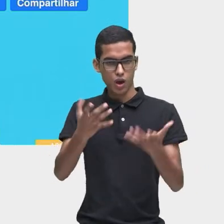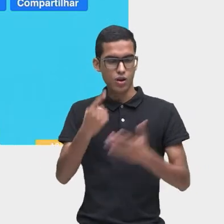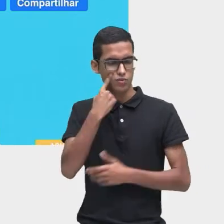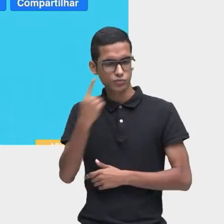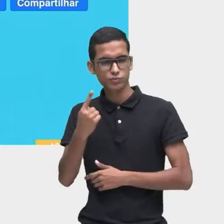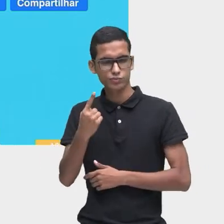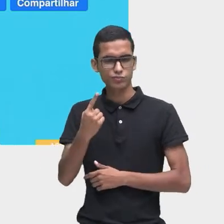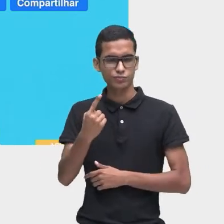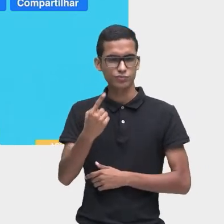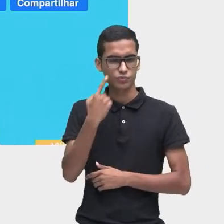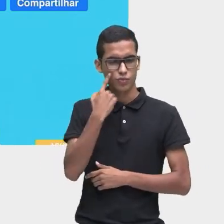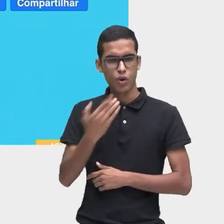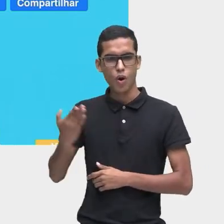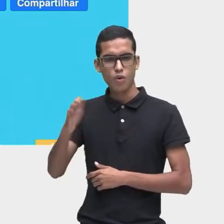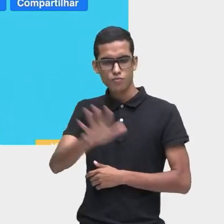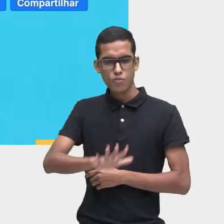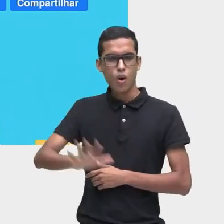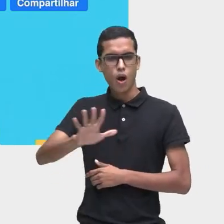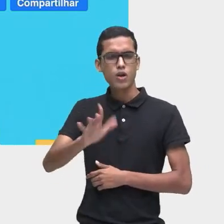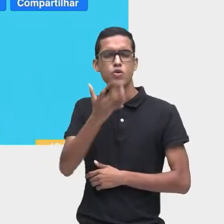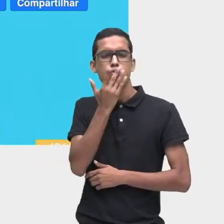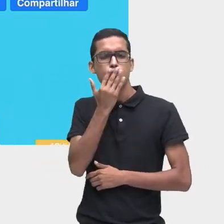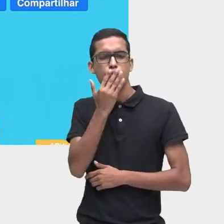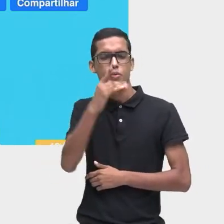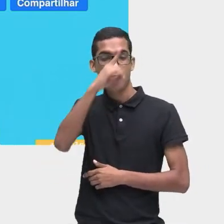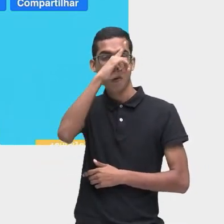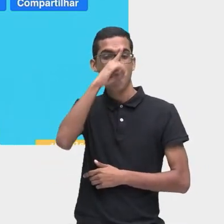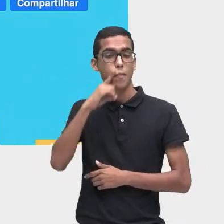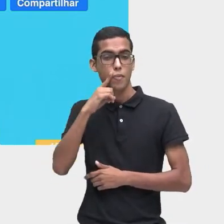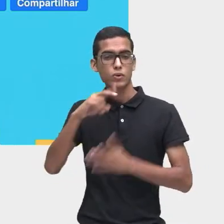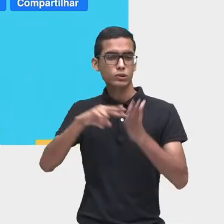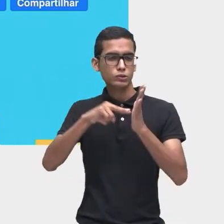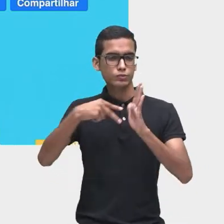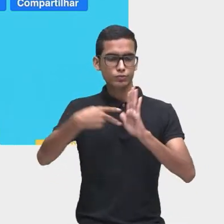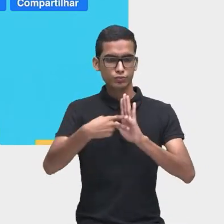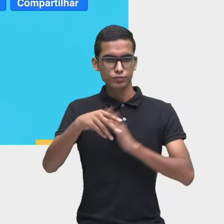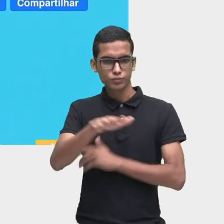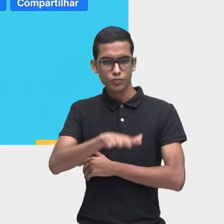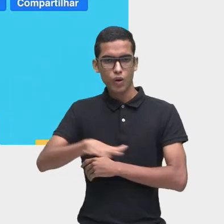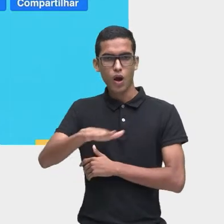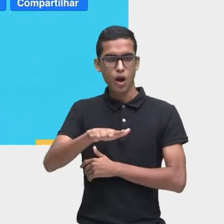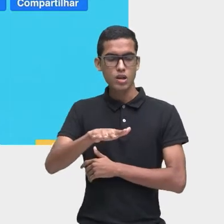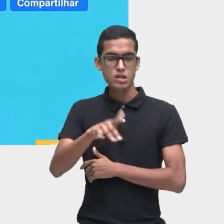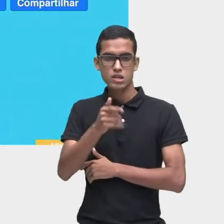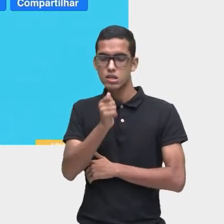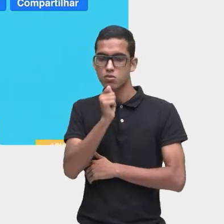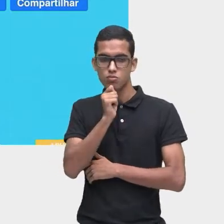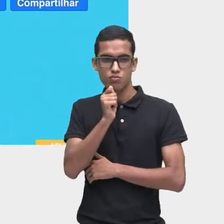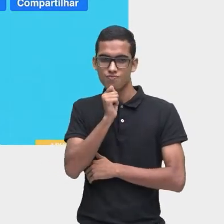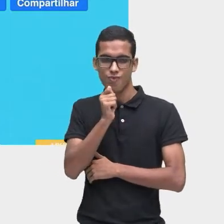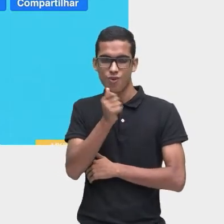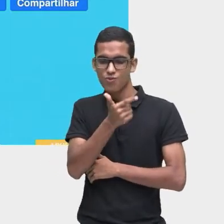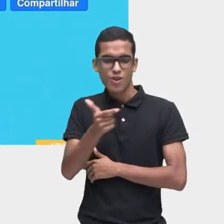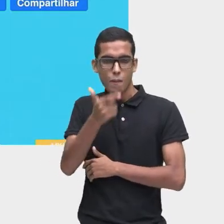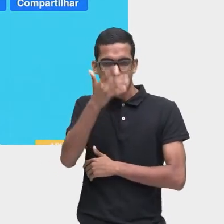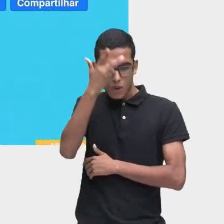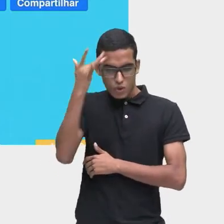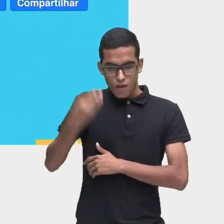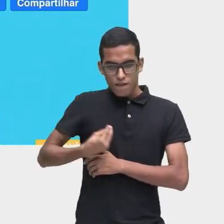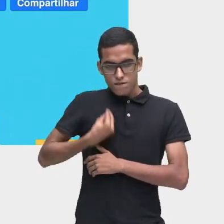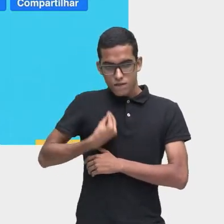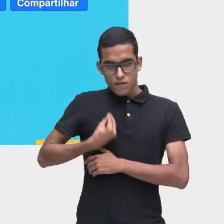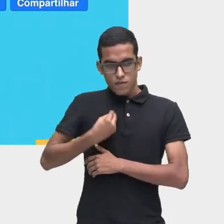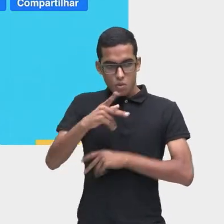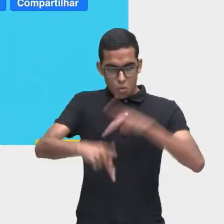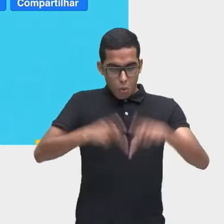observem a área em amarelo significa as áreas não muito povoadas. As áreas que estão de